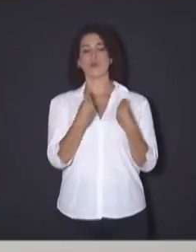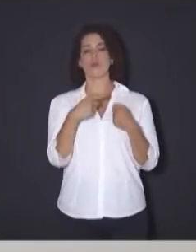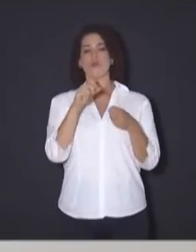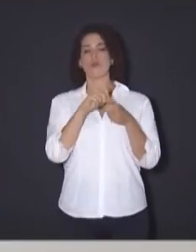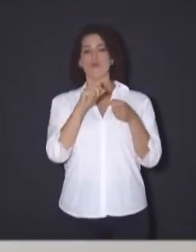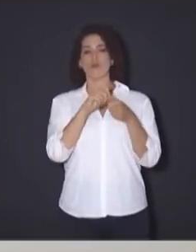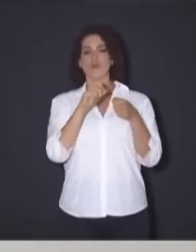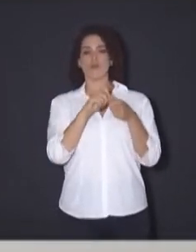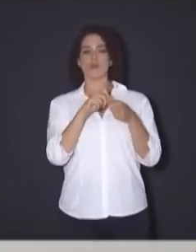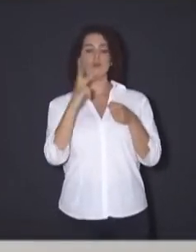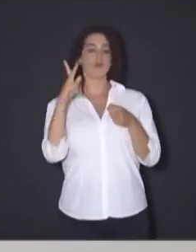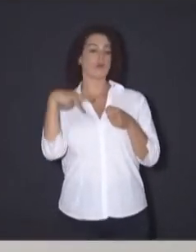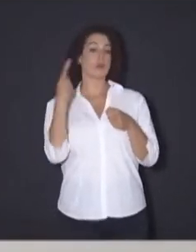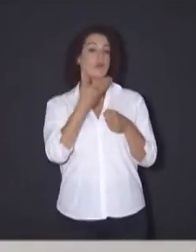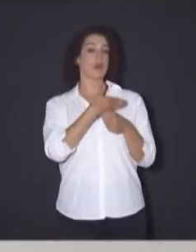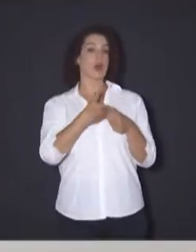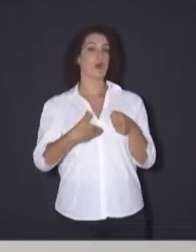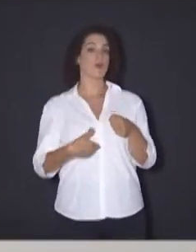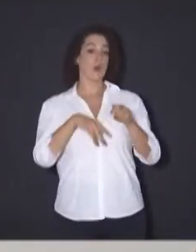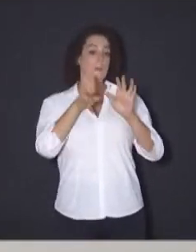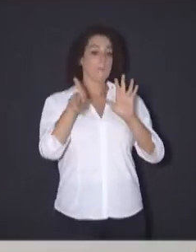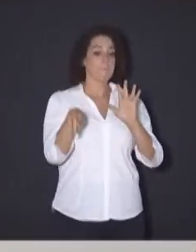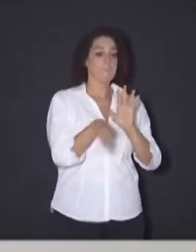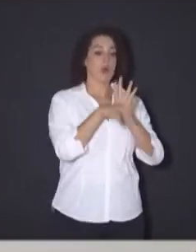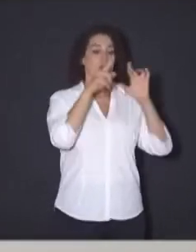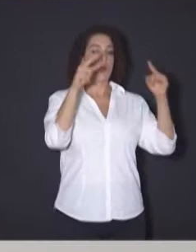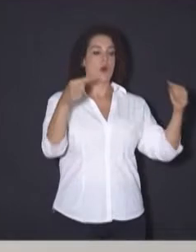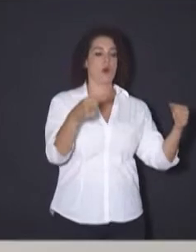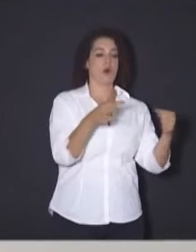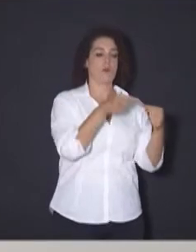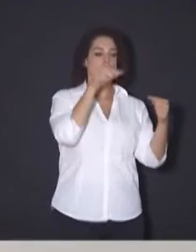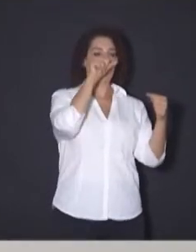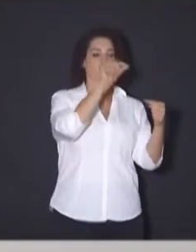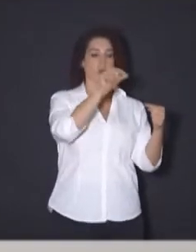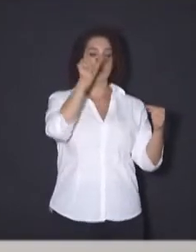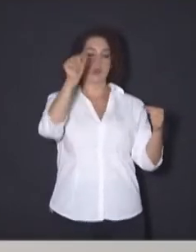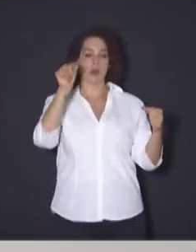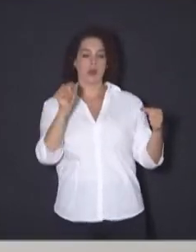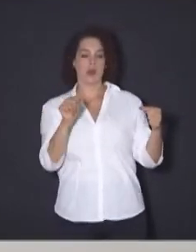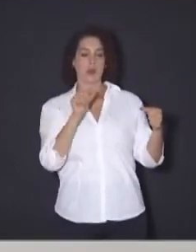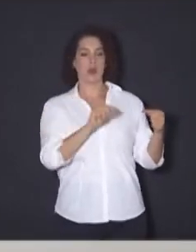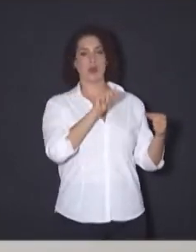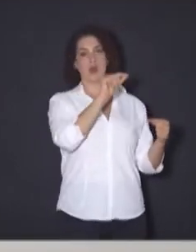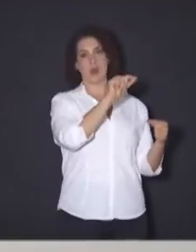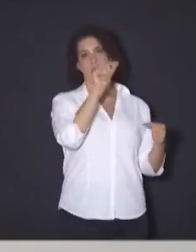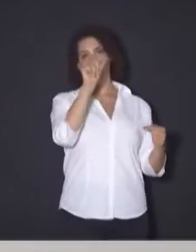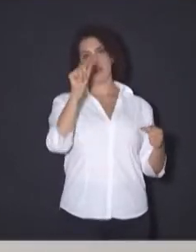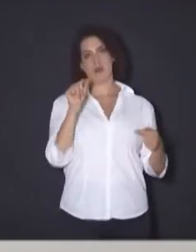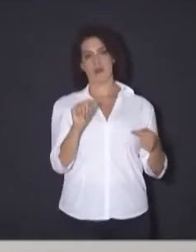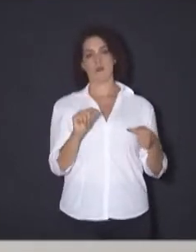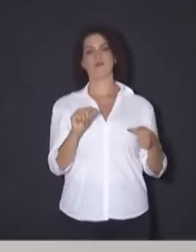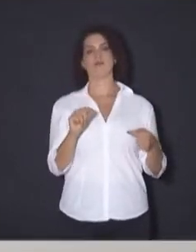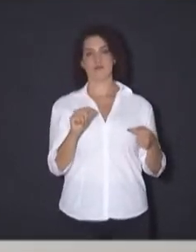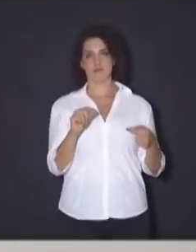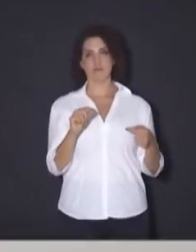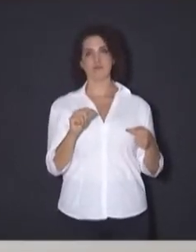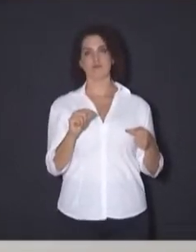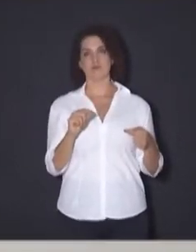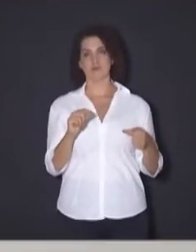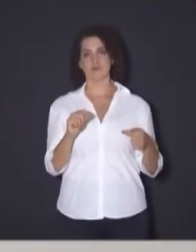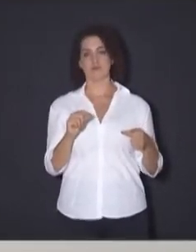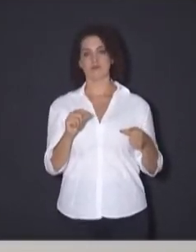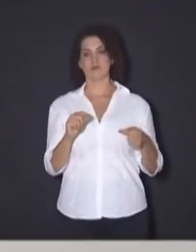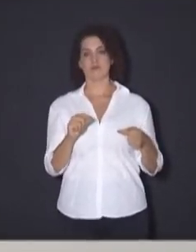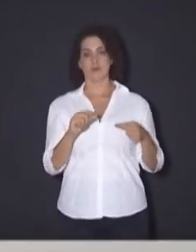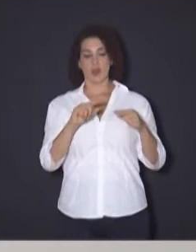públicas para essas se nessas cidades de acordo com exatamente com essa